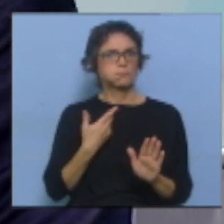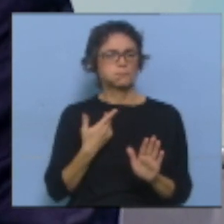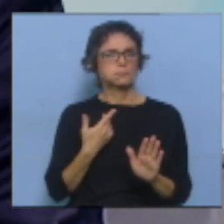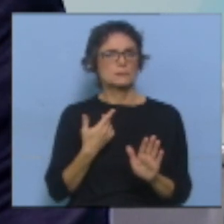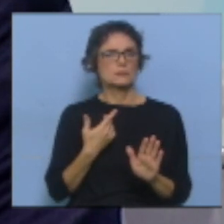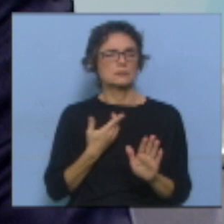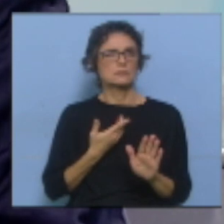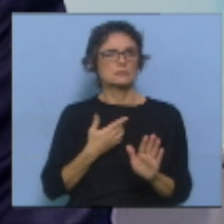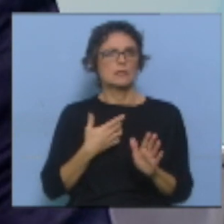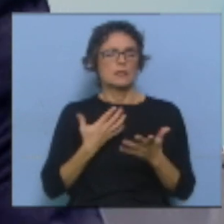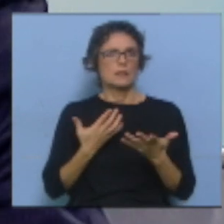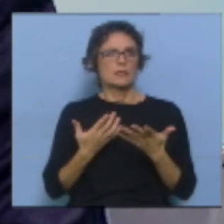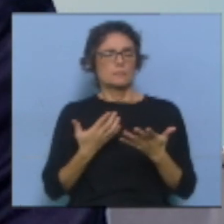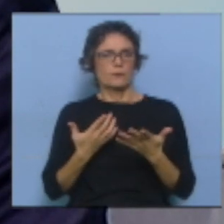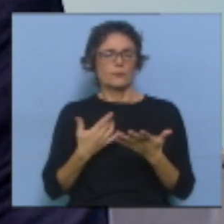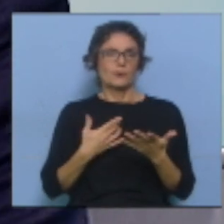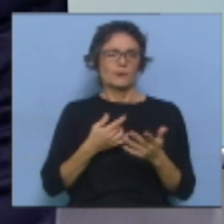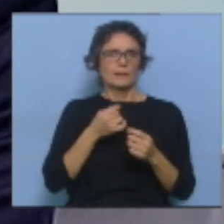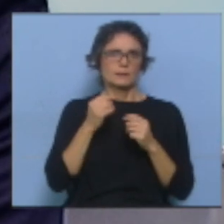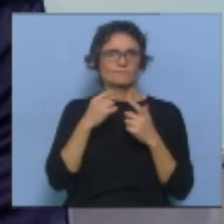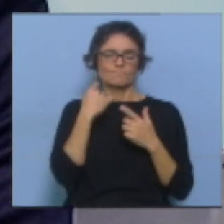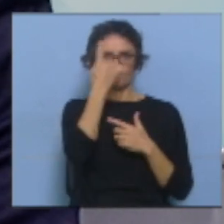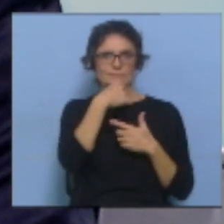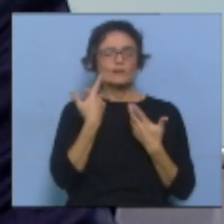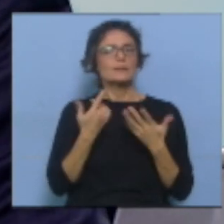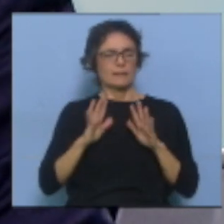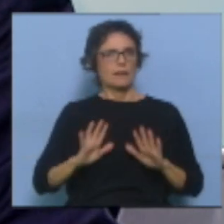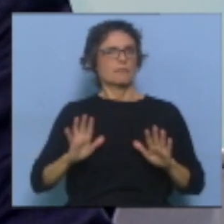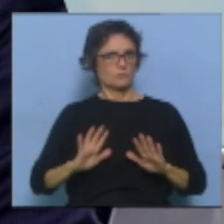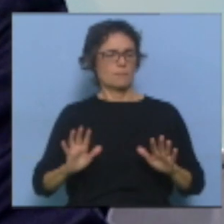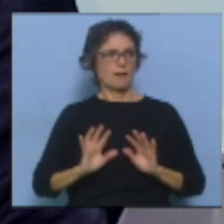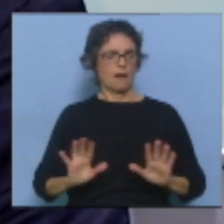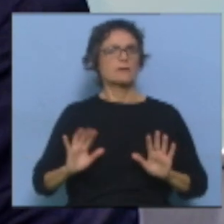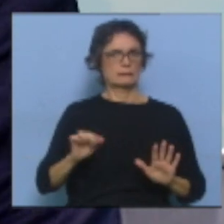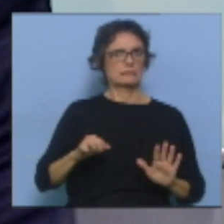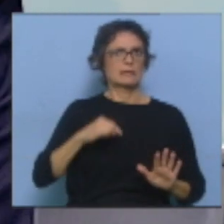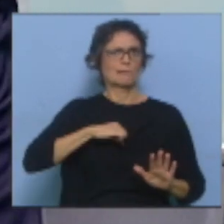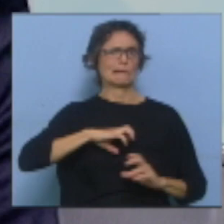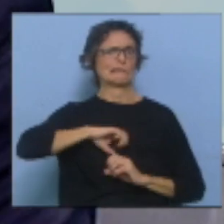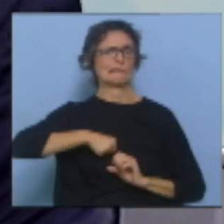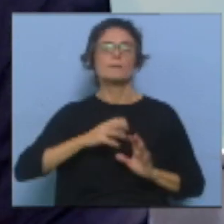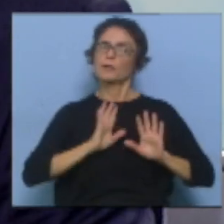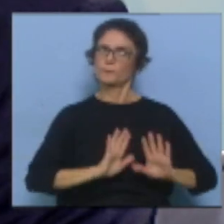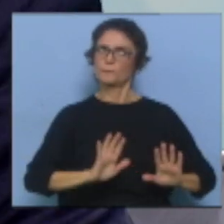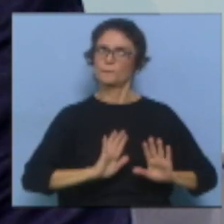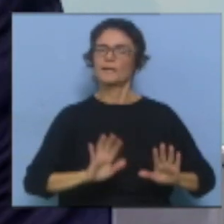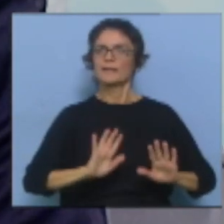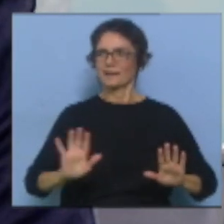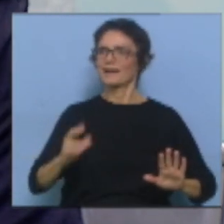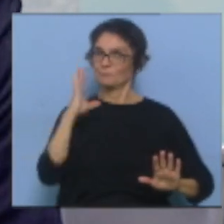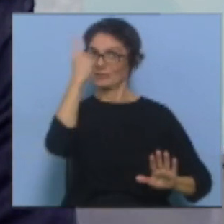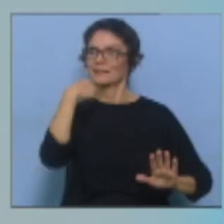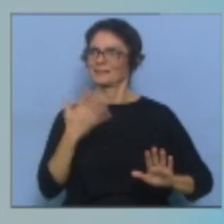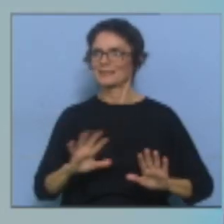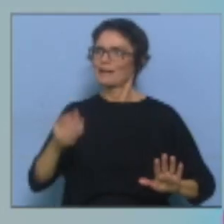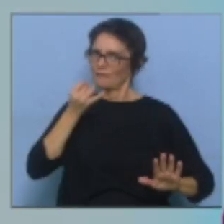muito, garantindo que parece que está tudo bem à volta, acalmando a mãe, no fundo também sofrendo por dentro, mas acalmando a mãe, as irmãs, mas